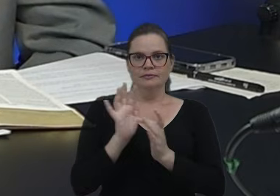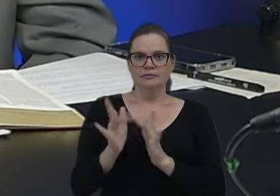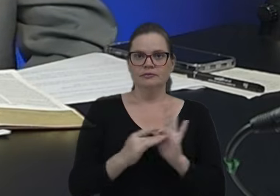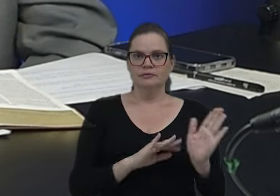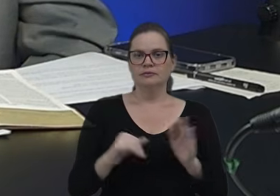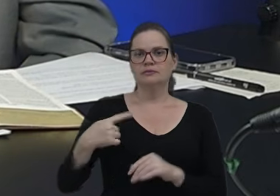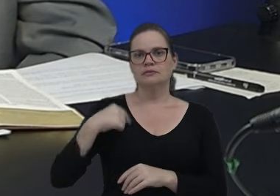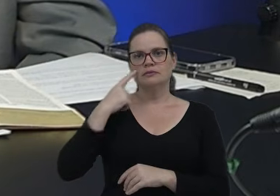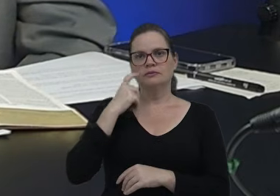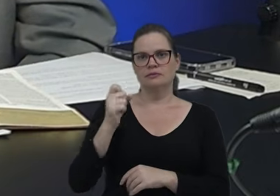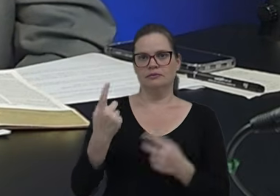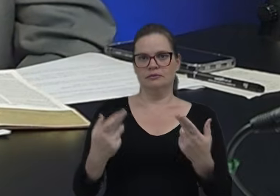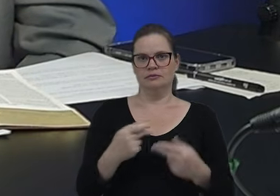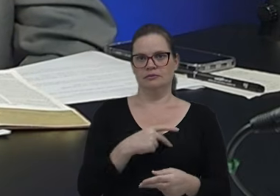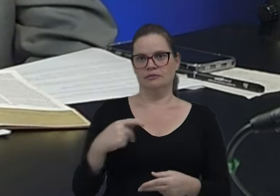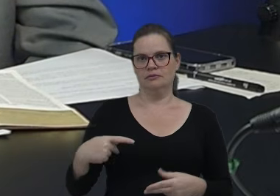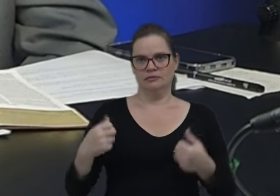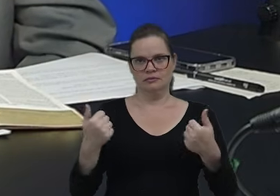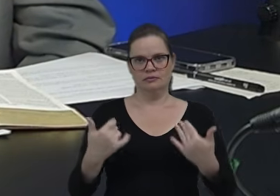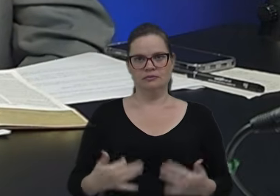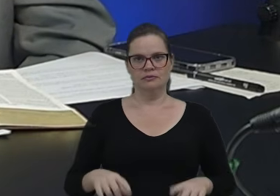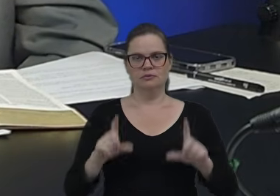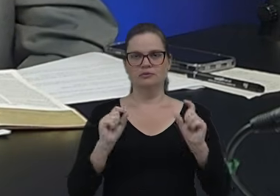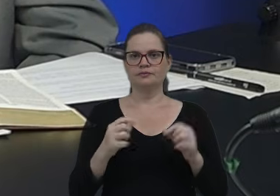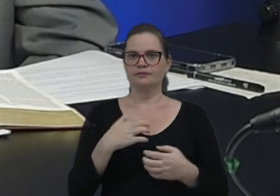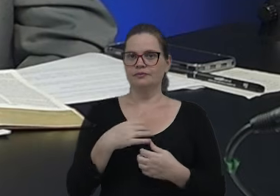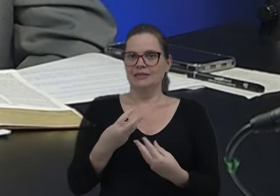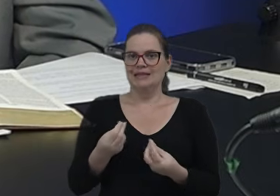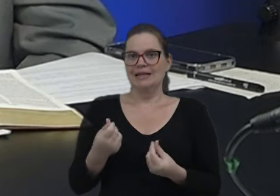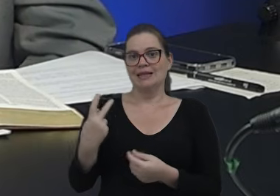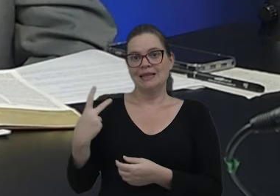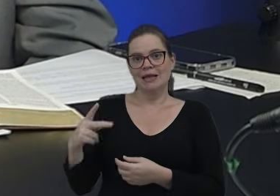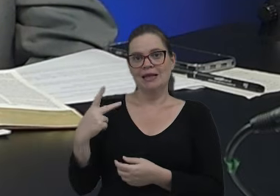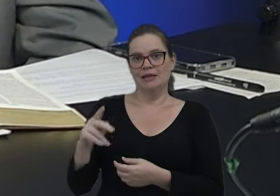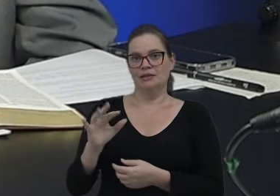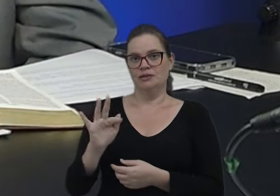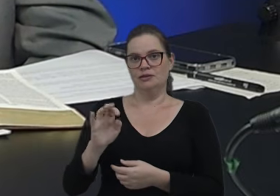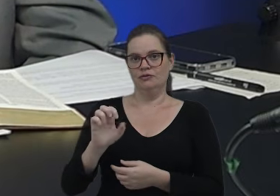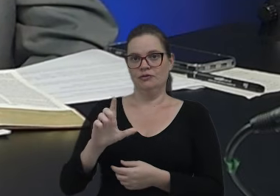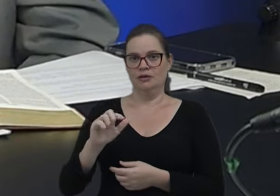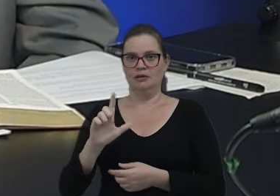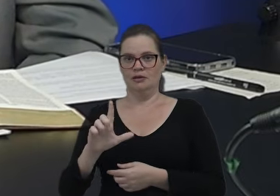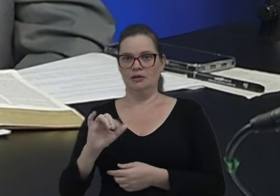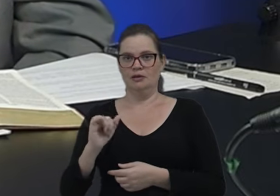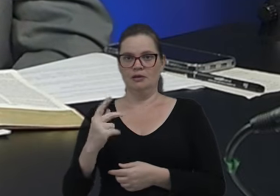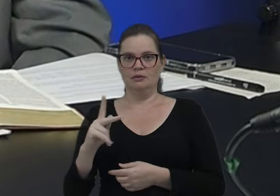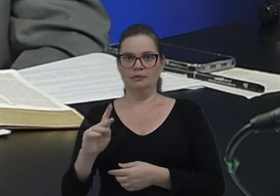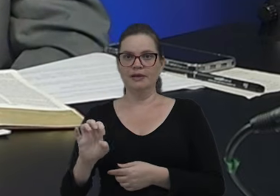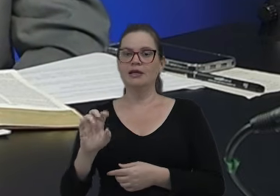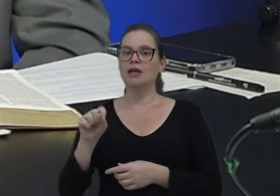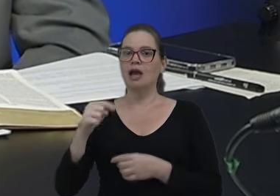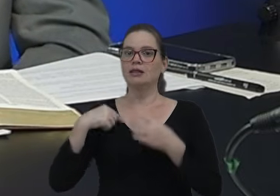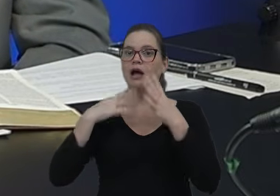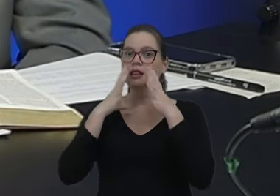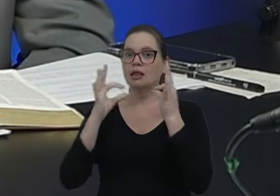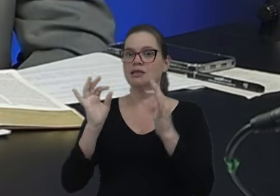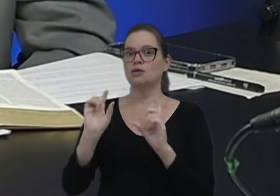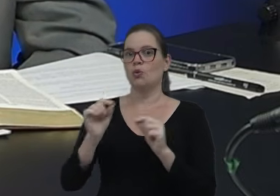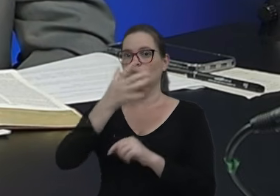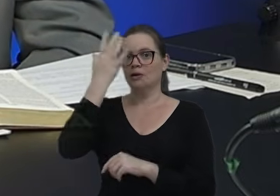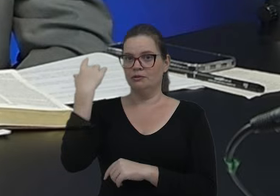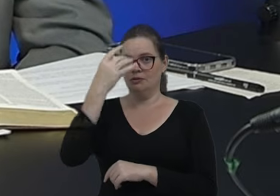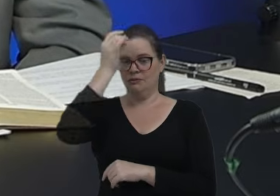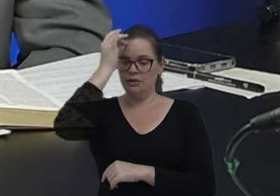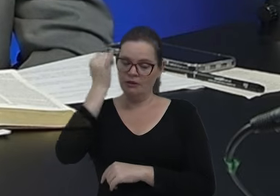pastor Elcio colocou aqui a sensibilidade de Filipe em ouvir, não é, a voz do Espírito Santo